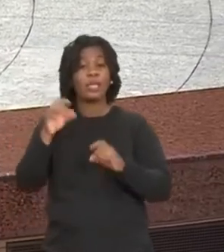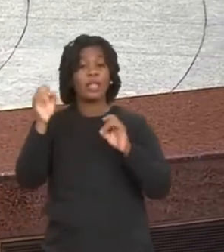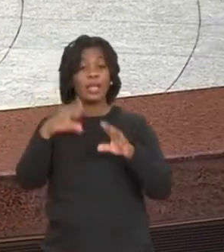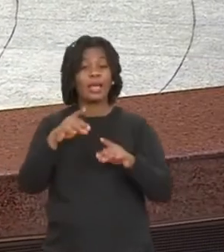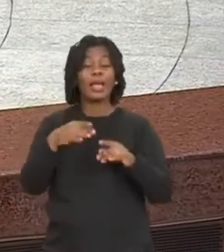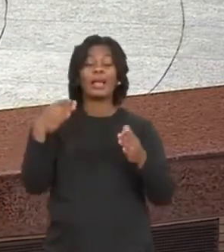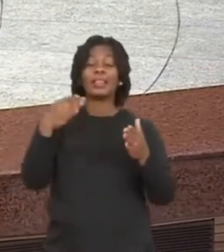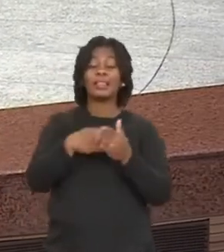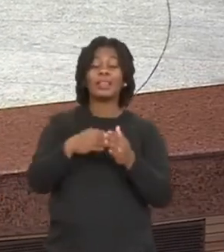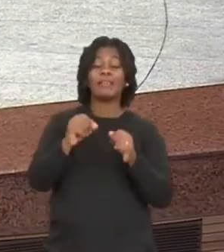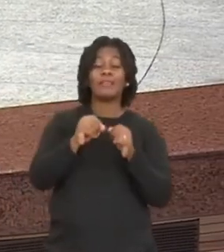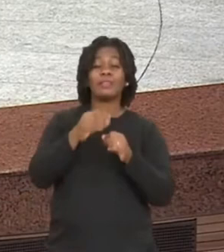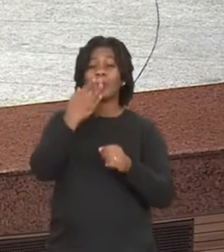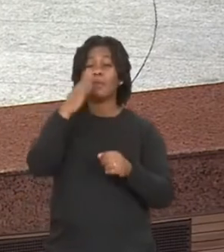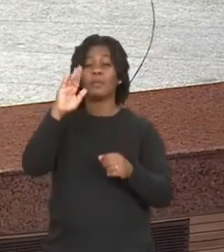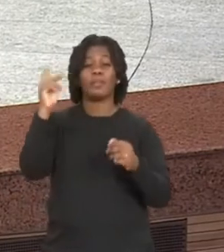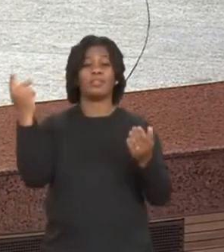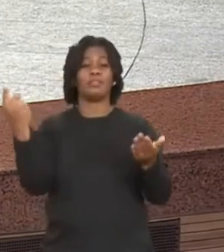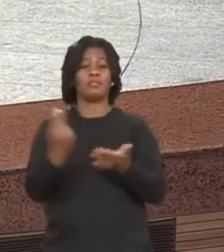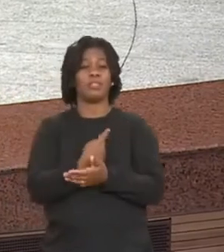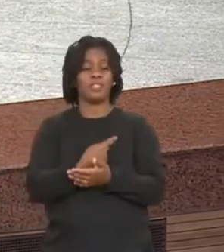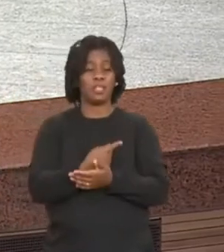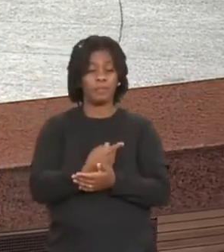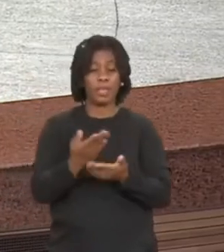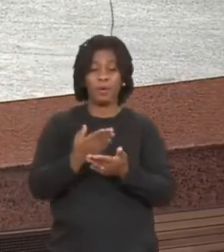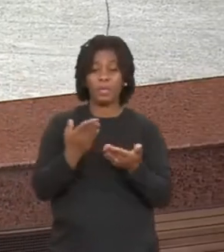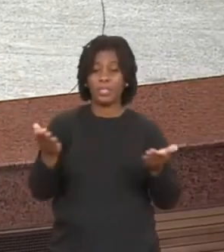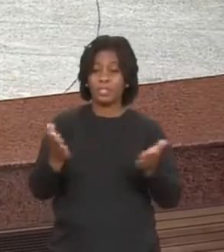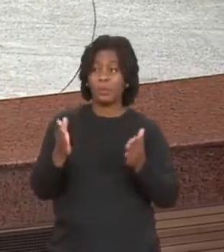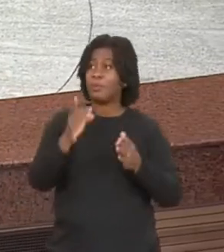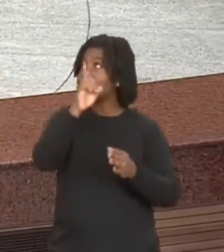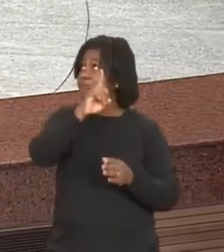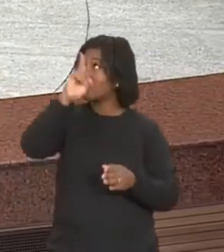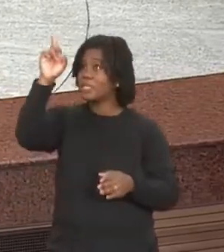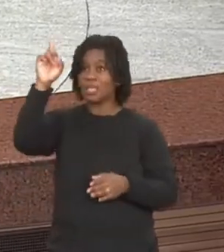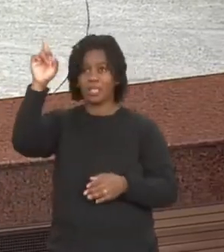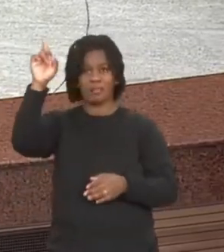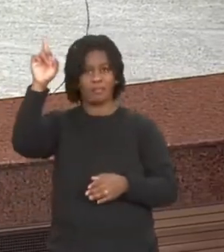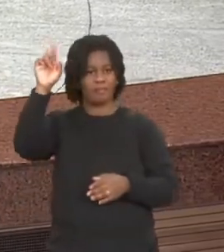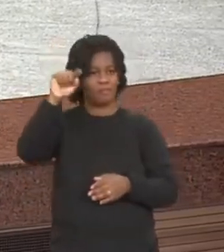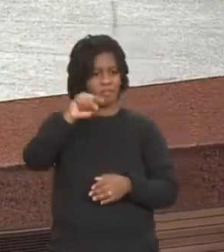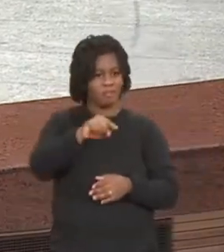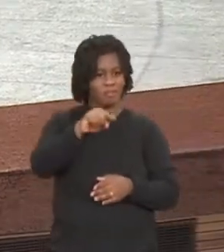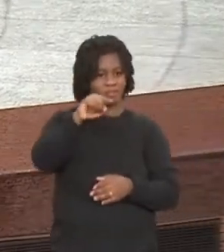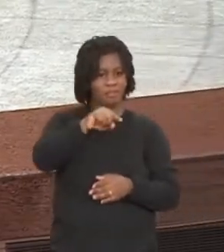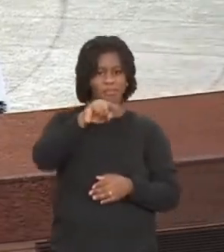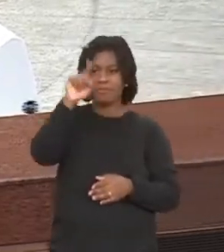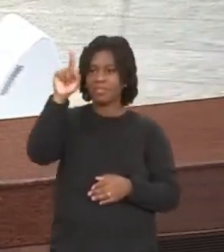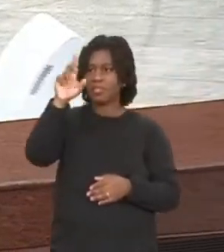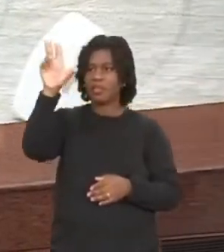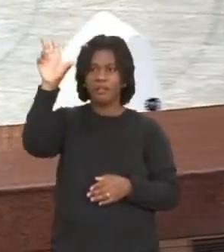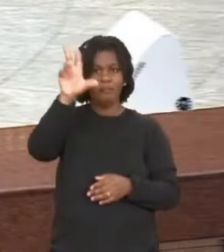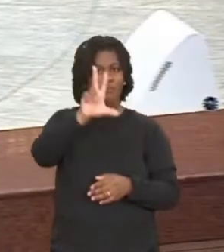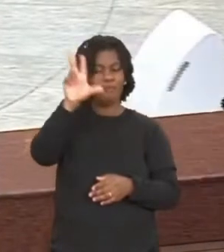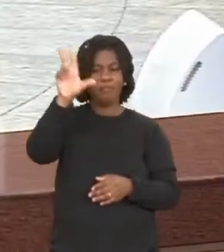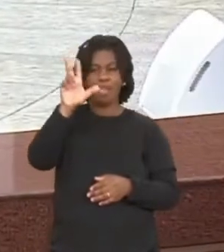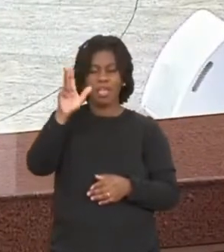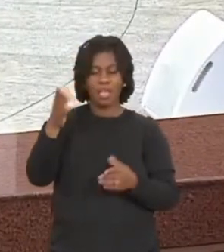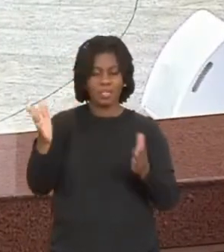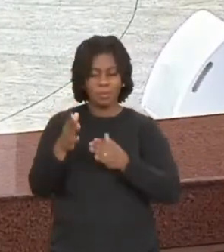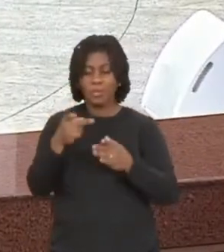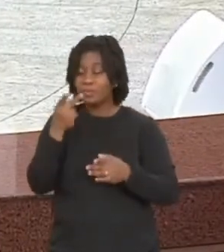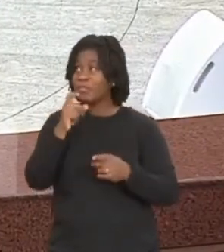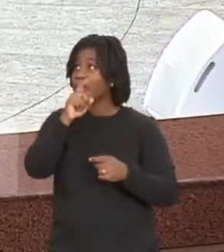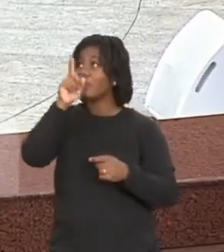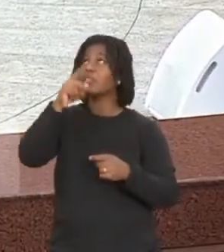ligadas a esse momento. É você e Deus, Deus e você. É o seu momento de lutar com Deus. De falar, Deus, eu não quero mais